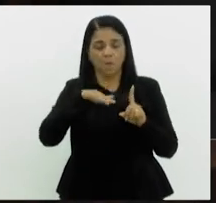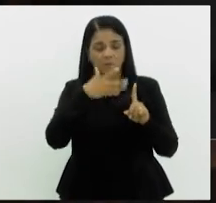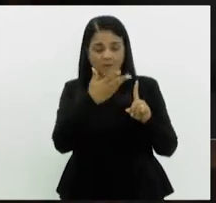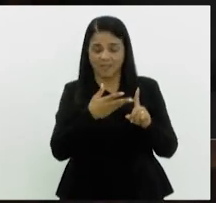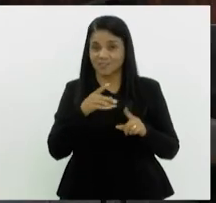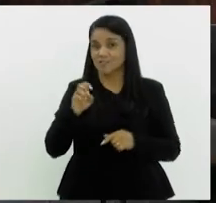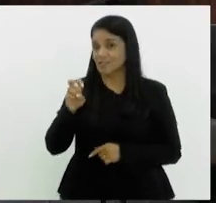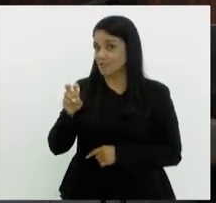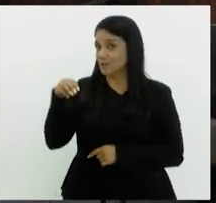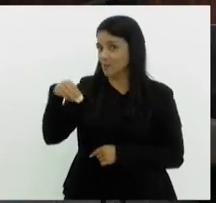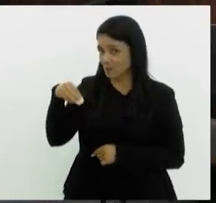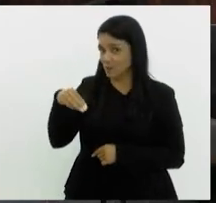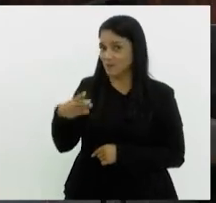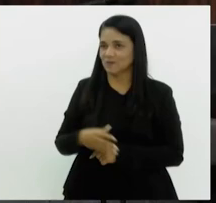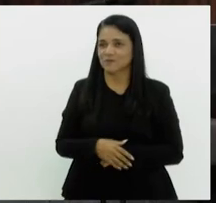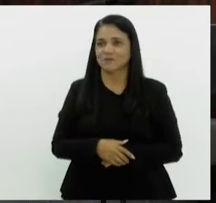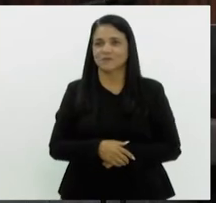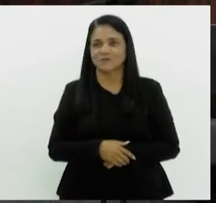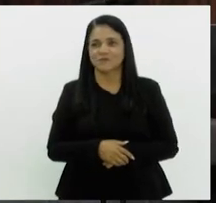5 minutos.